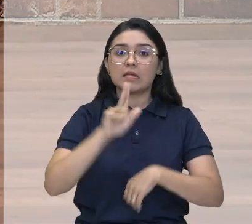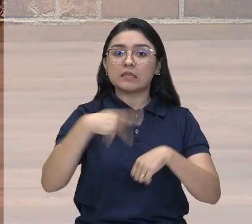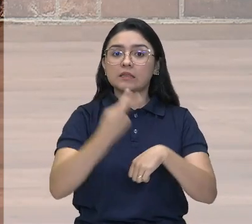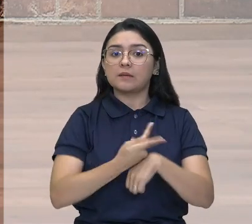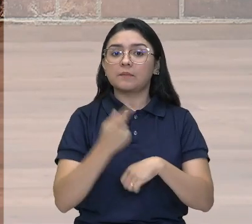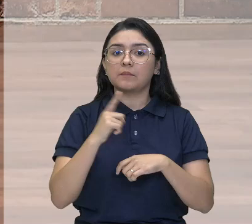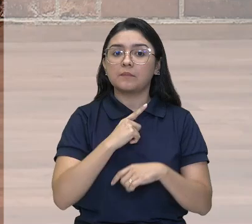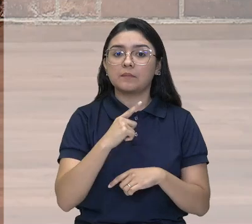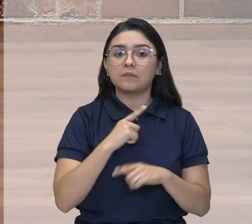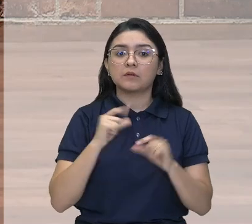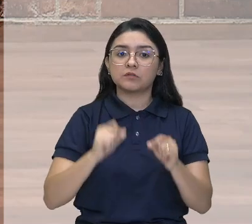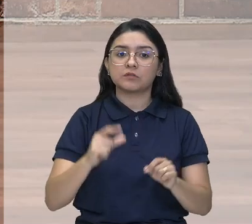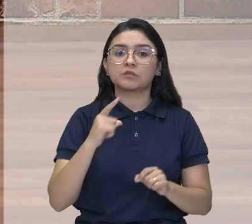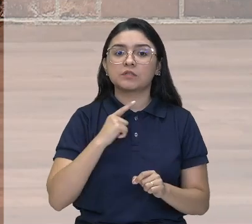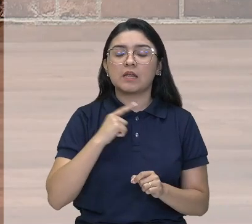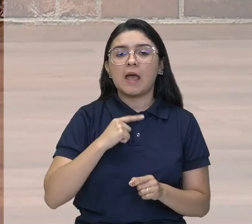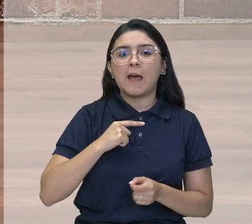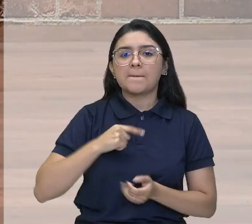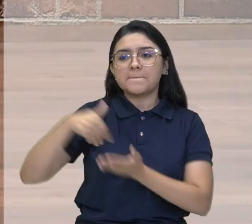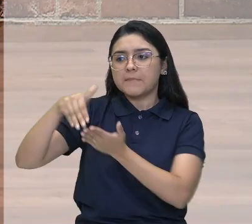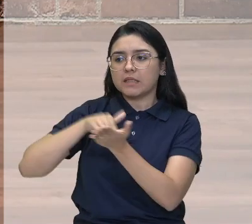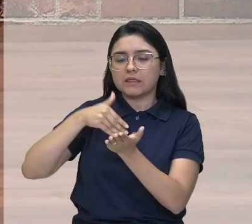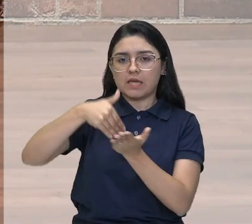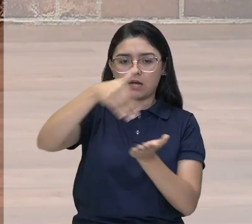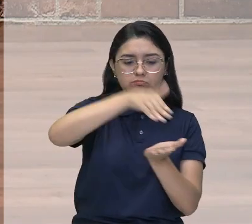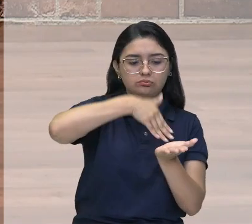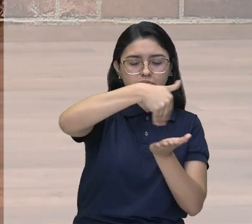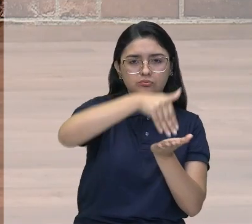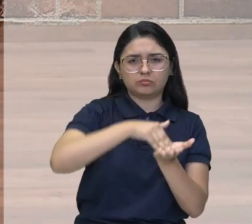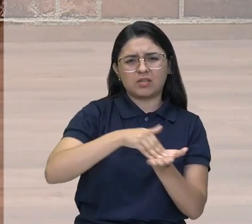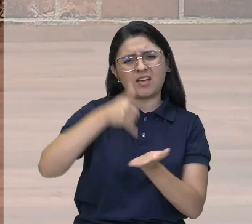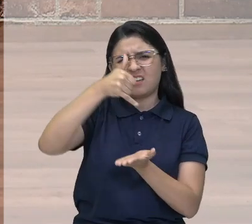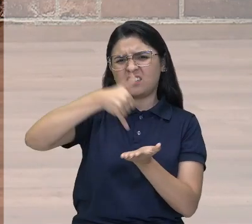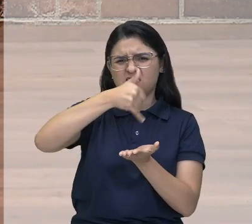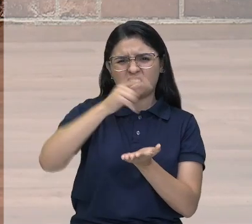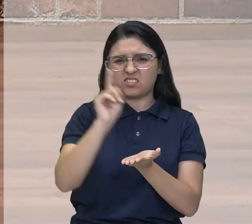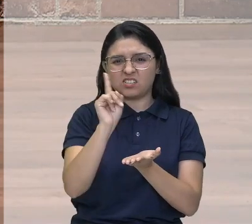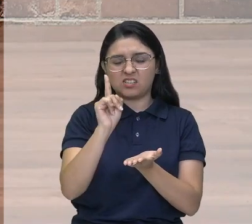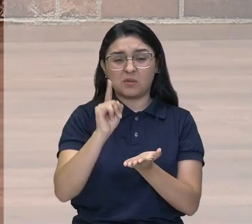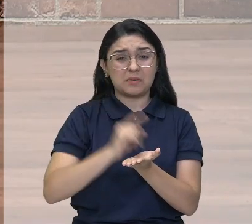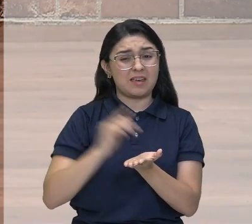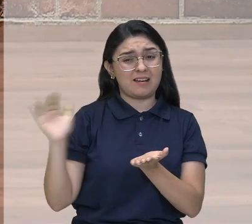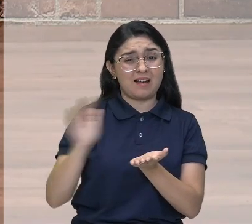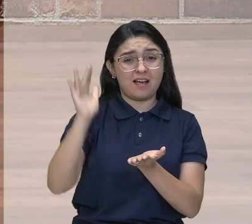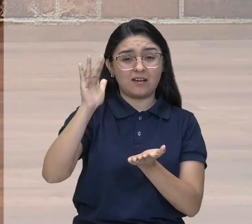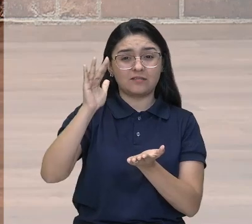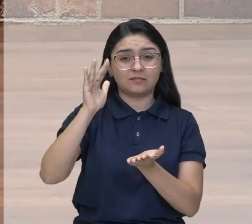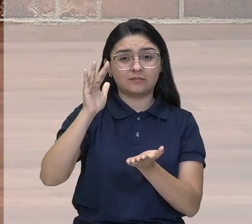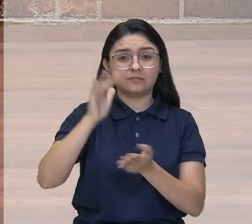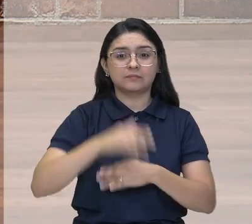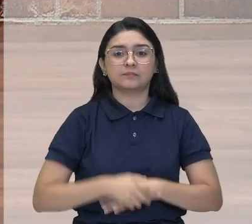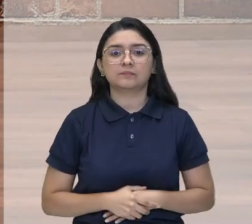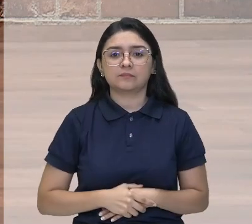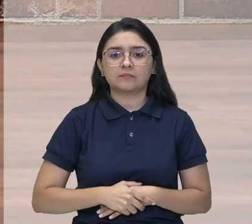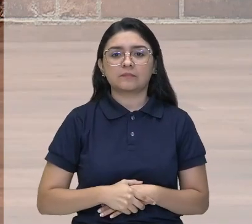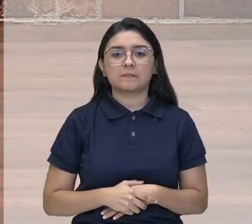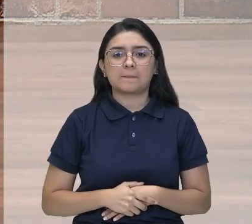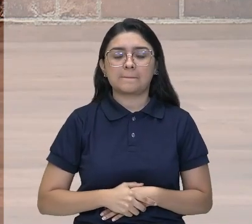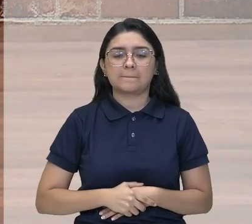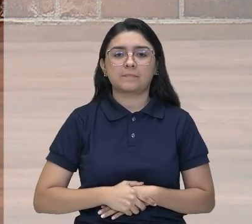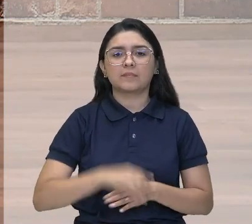dei aquelas pinceladas com manteiga. Não usei azeite não, porque o azeite está muito caro. Dourado e na hora de comer aquele...